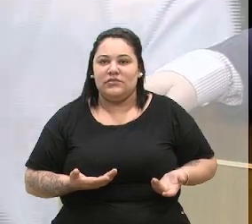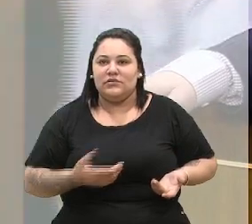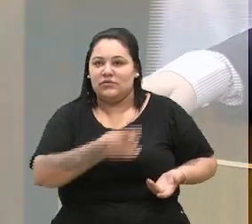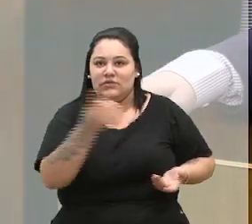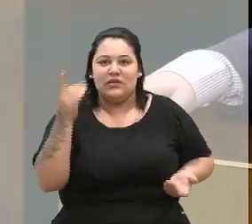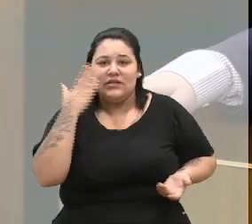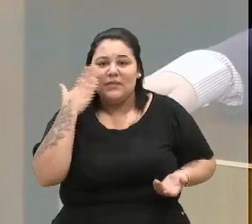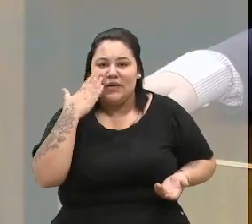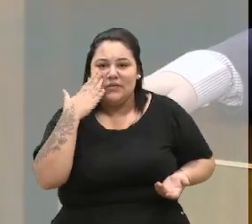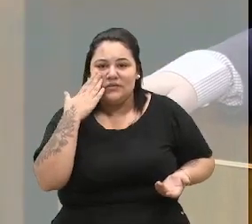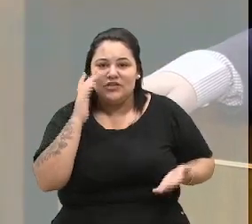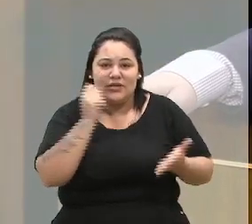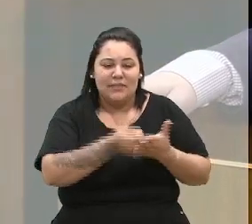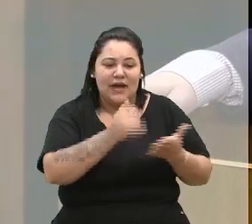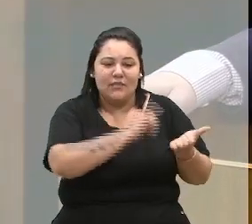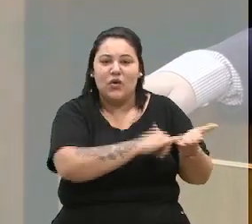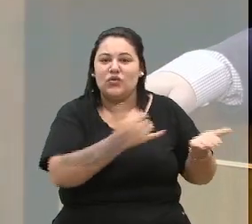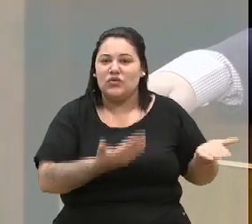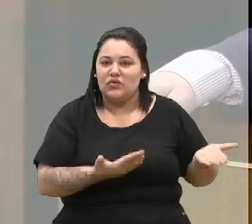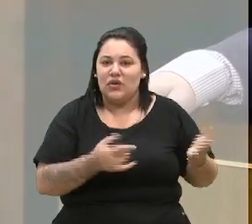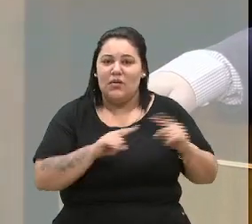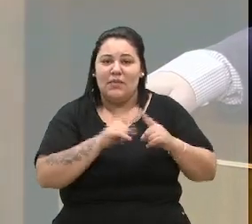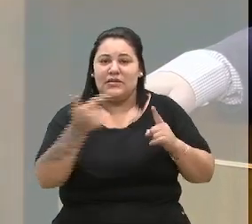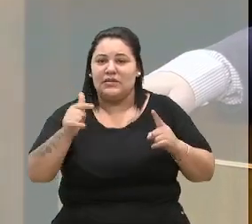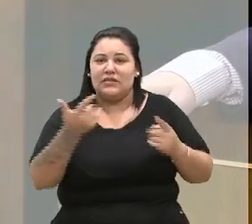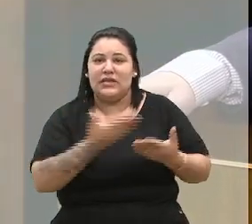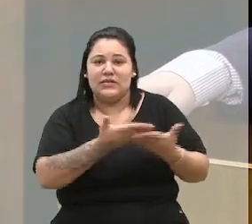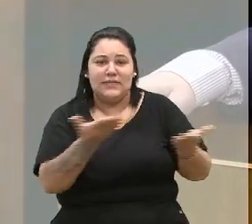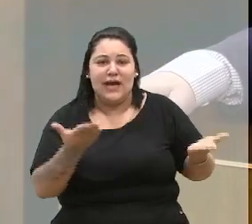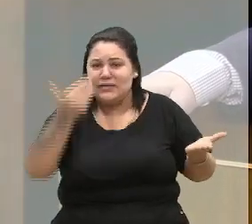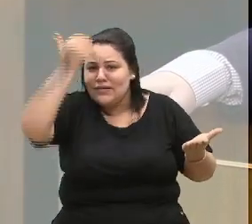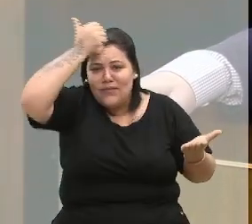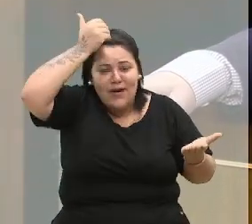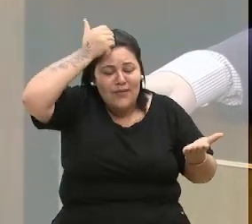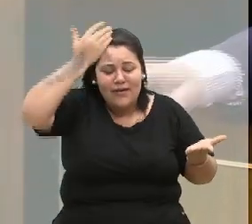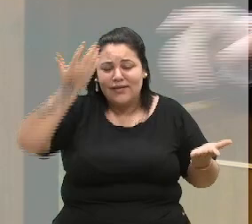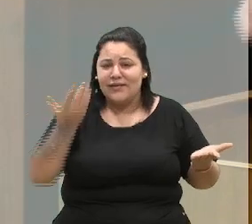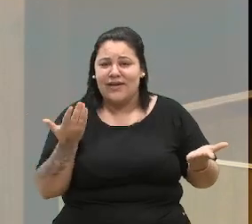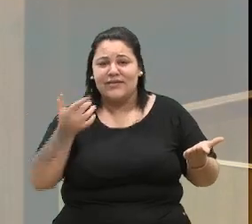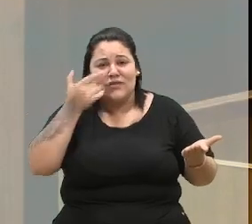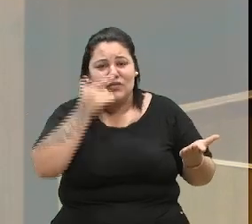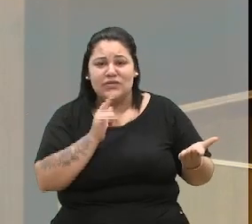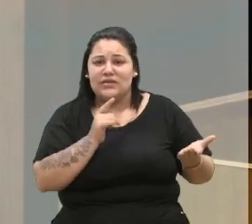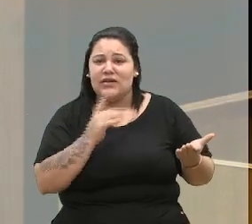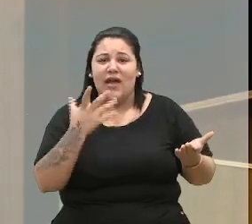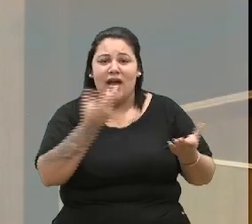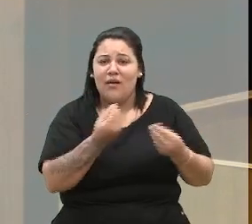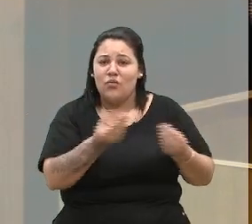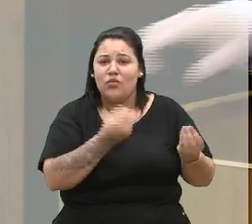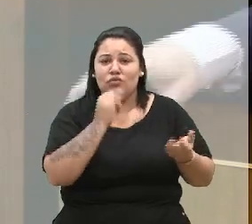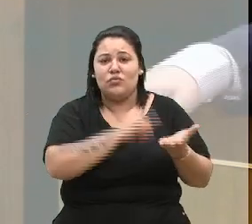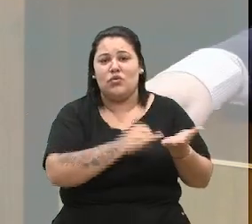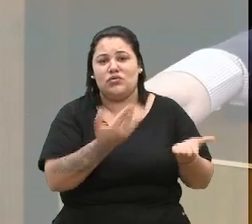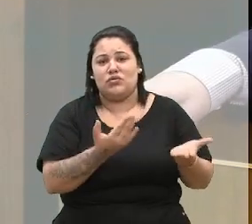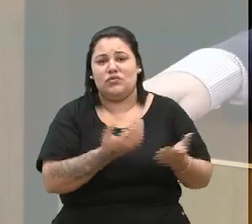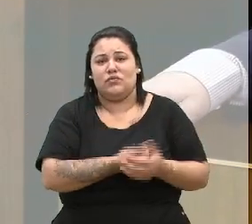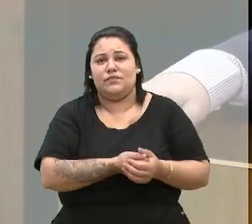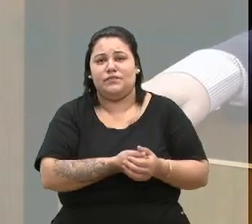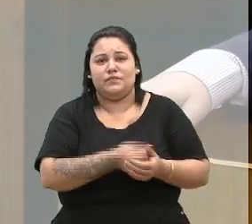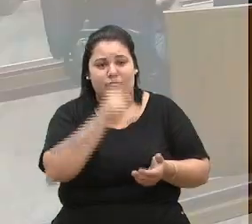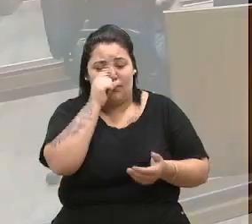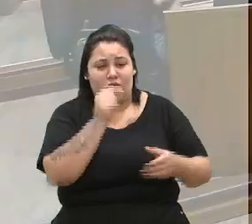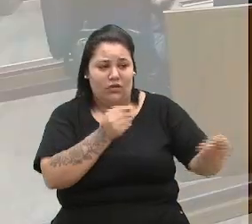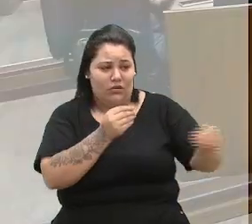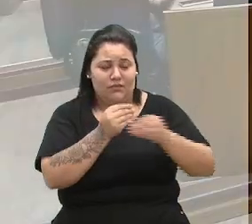disso. Só que não há mais espaço, não se aguenta mais tanto imposto. O senhor pediu uma parte? Vereador Fantinel, a sua